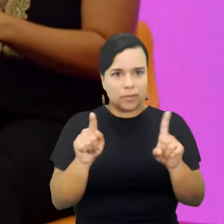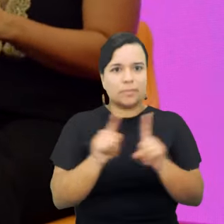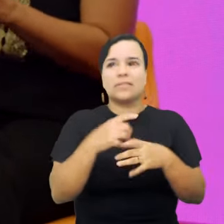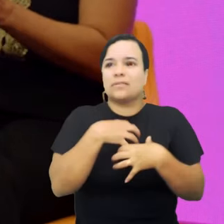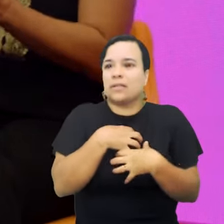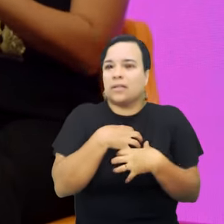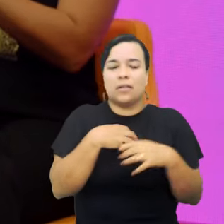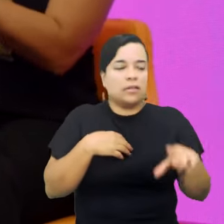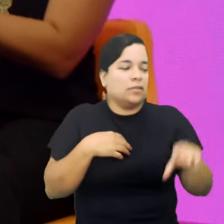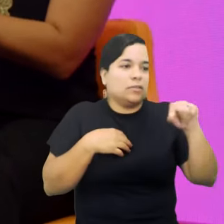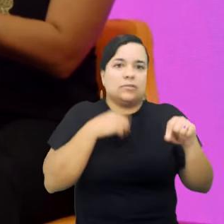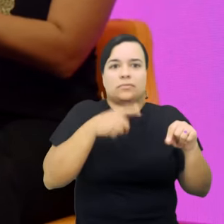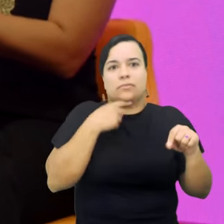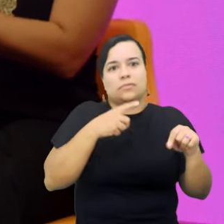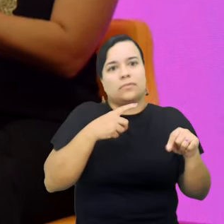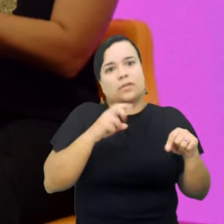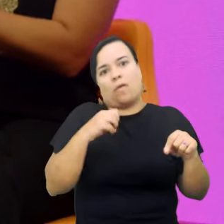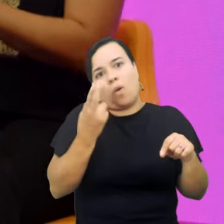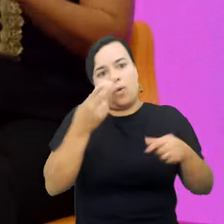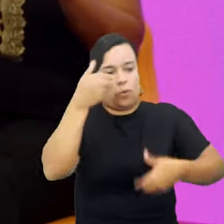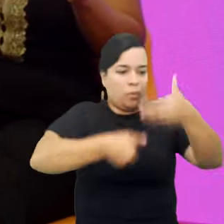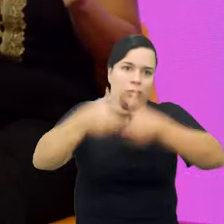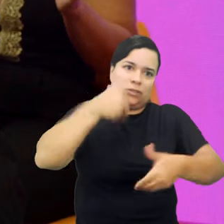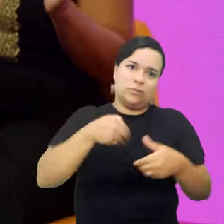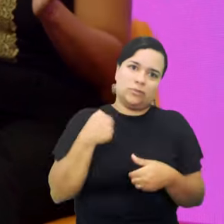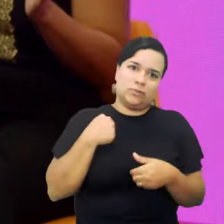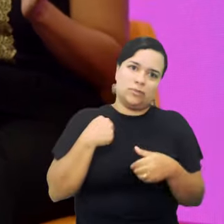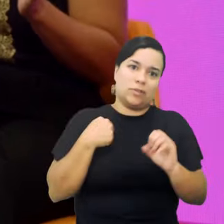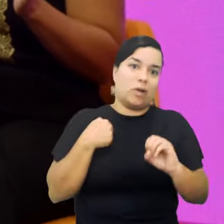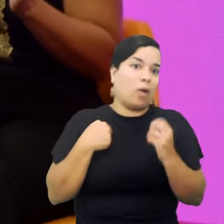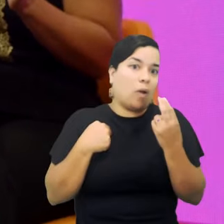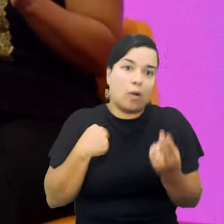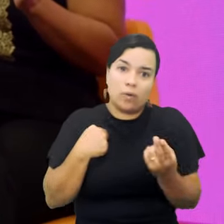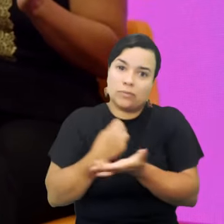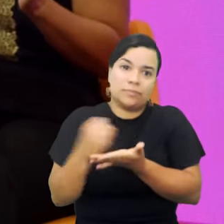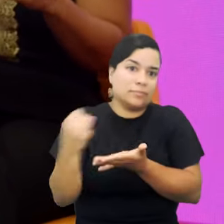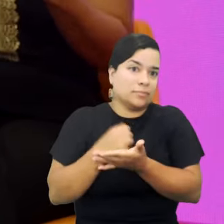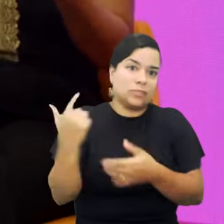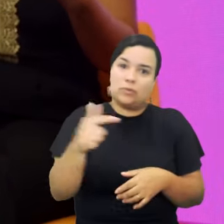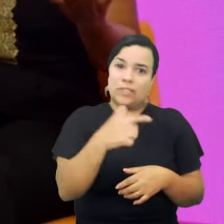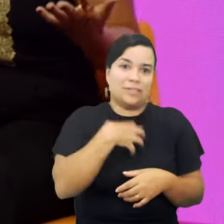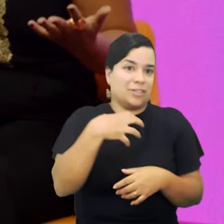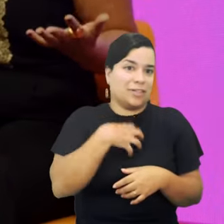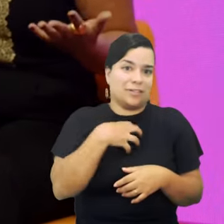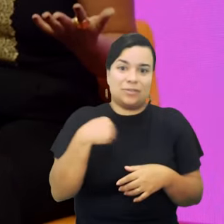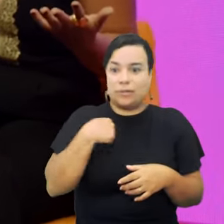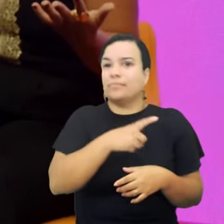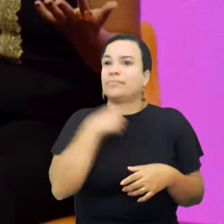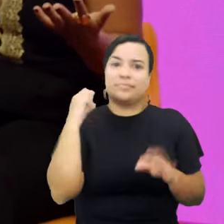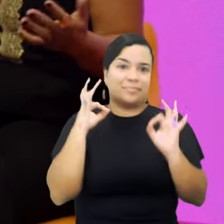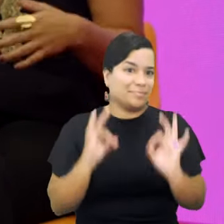no sentido, ou eu olho para mim, não tinha como, né, Paulinha? Eu não vou mais ser mãe, eu não vou mais estar aqui para contar